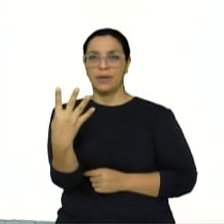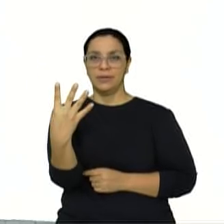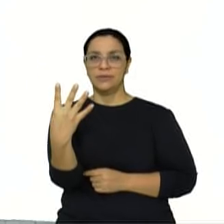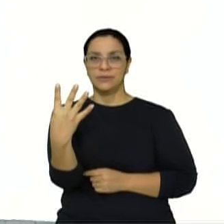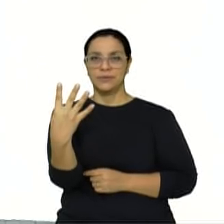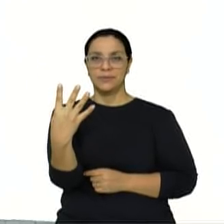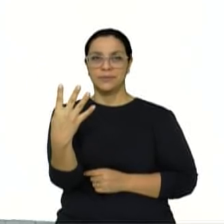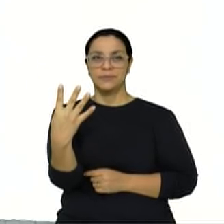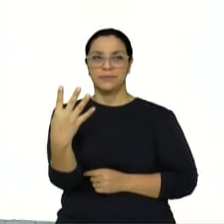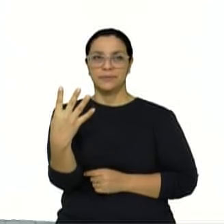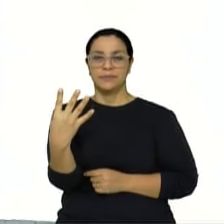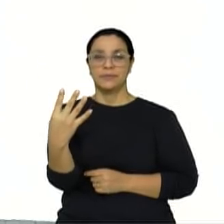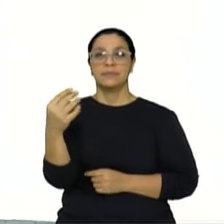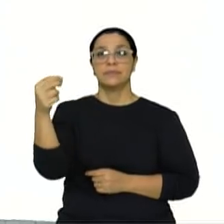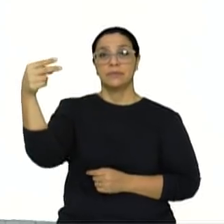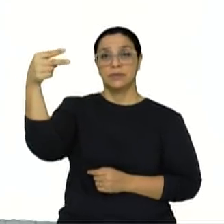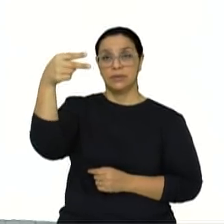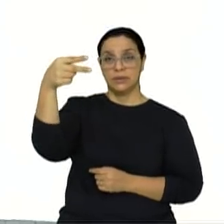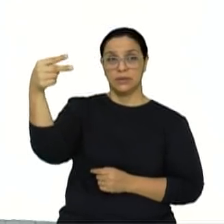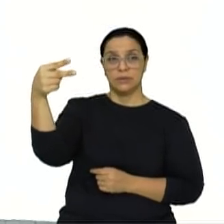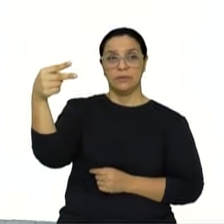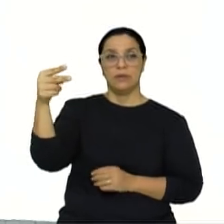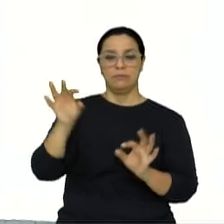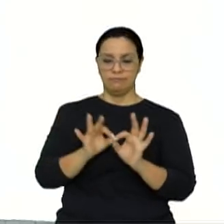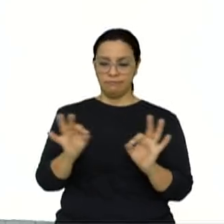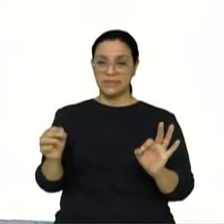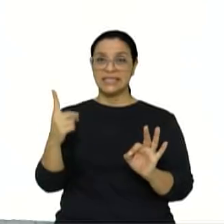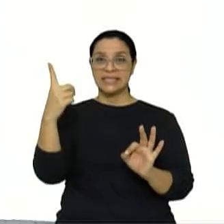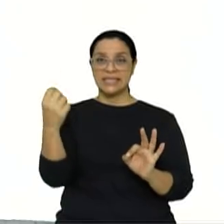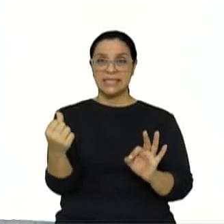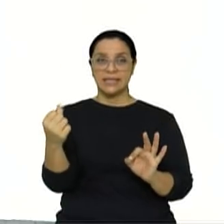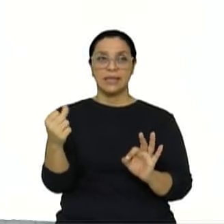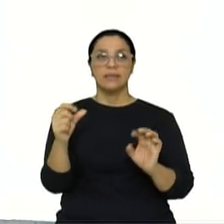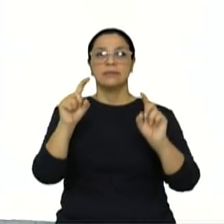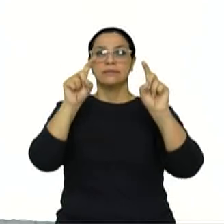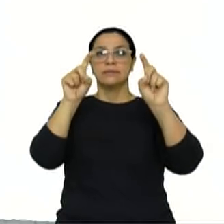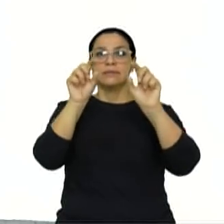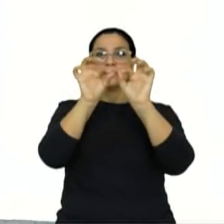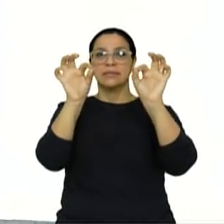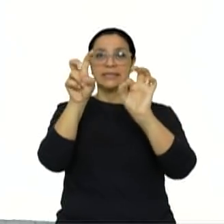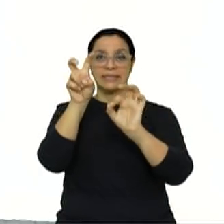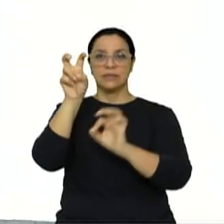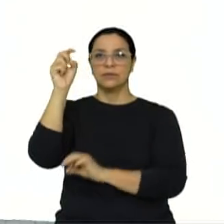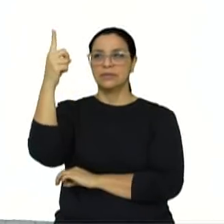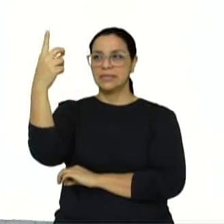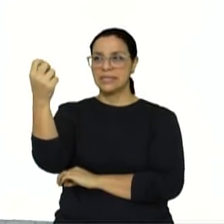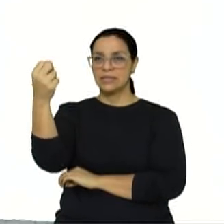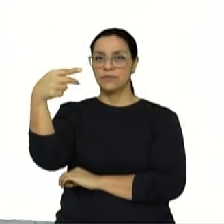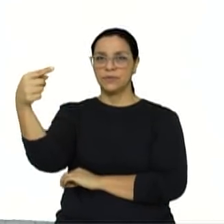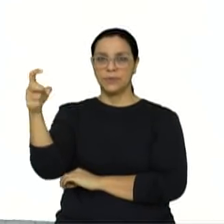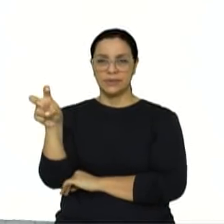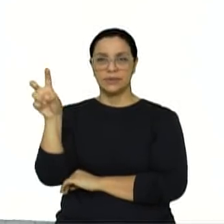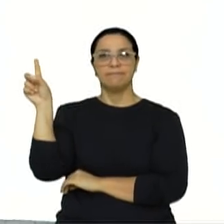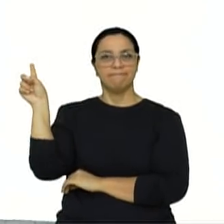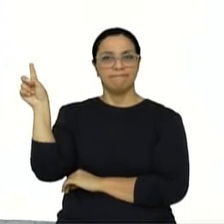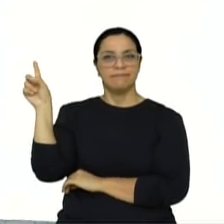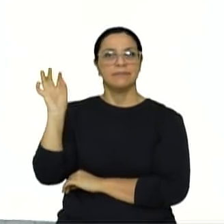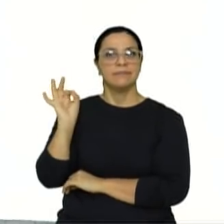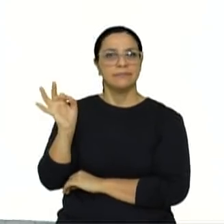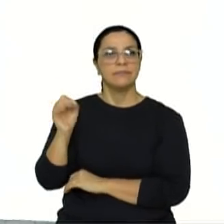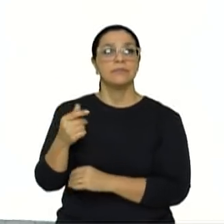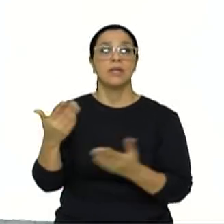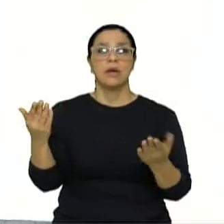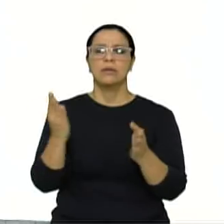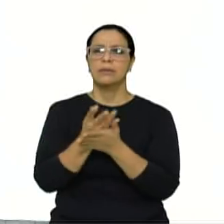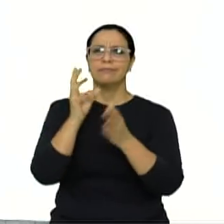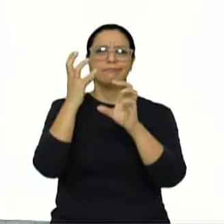altura do triângulo menor, x está para 4, está aqui. A base do maior está para a base do menor, 16 está para 5, ok? E